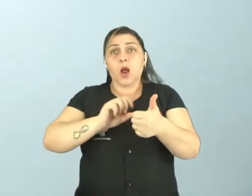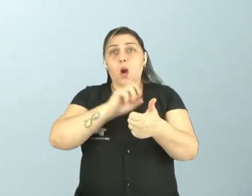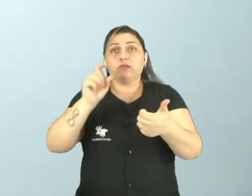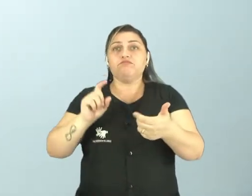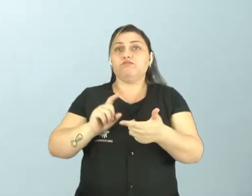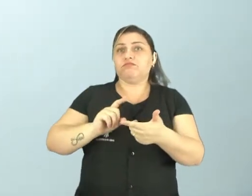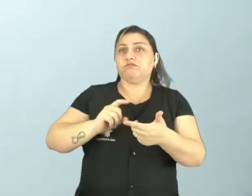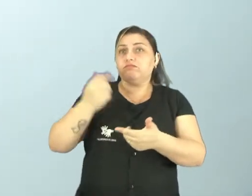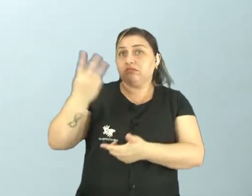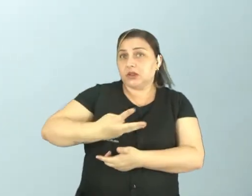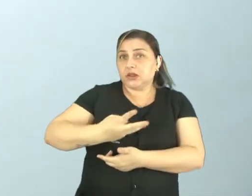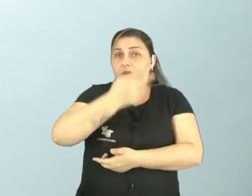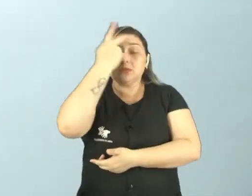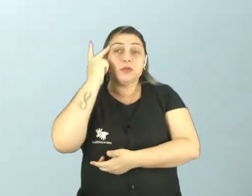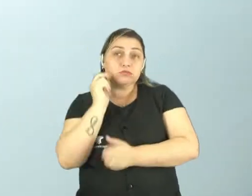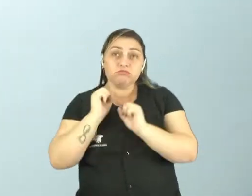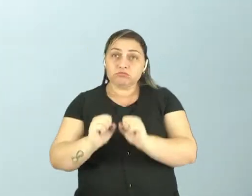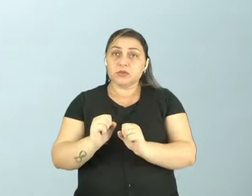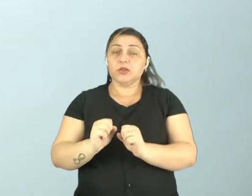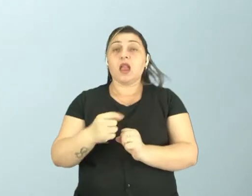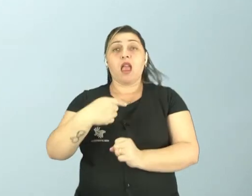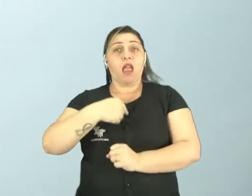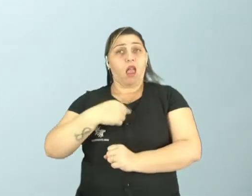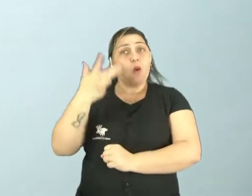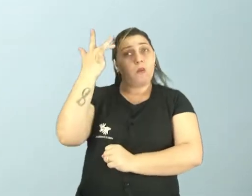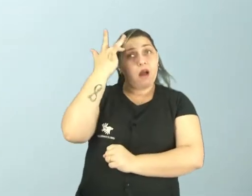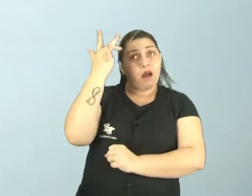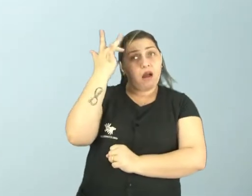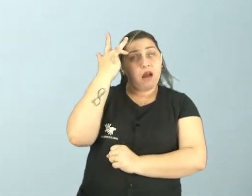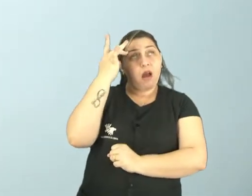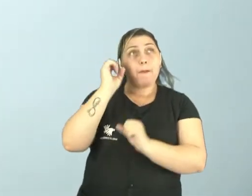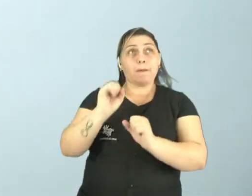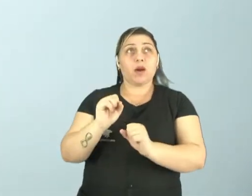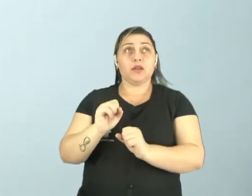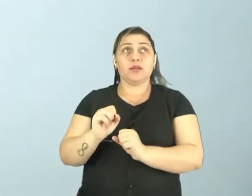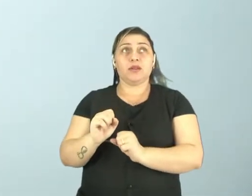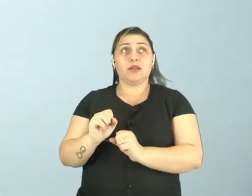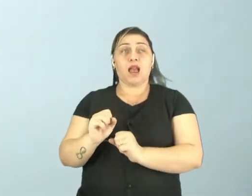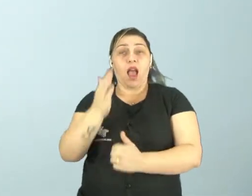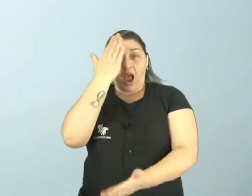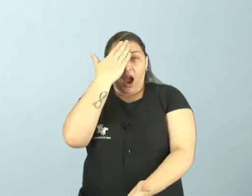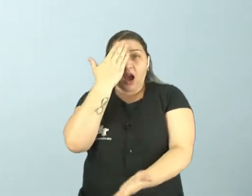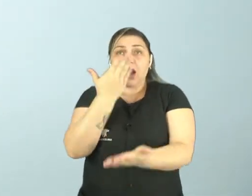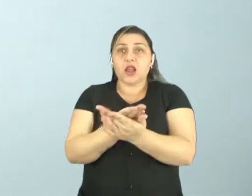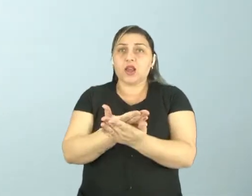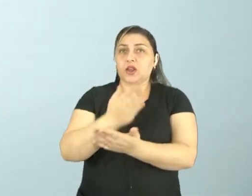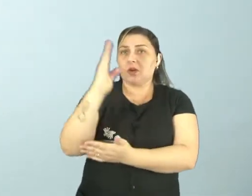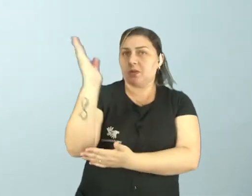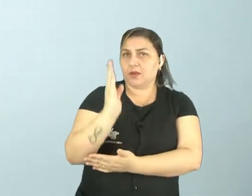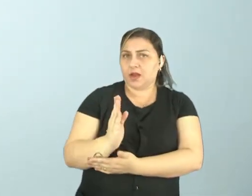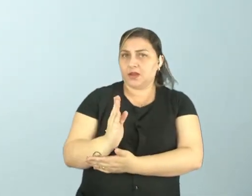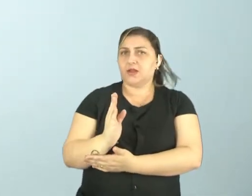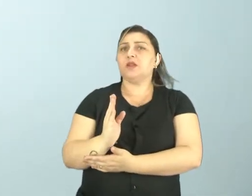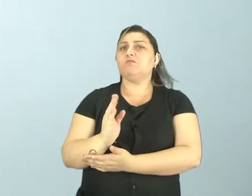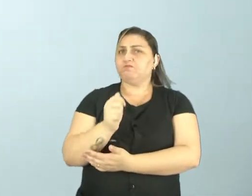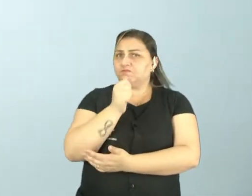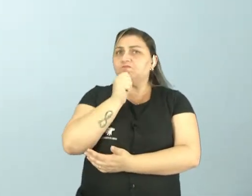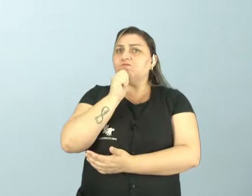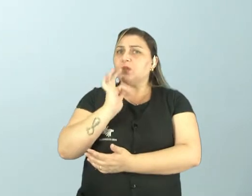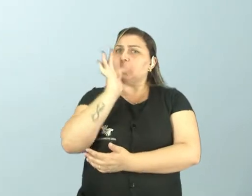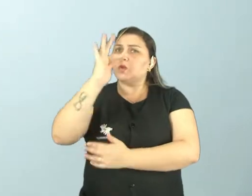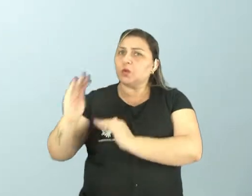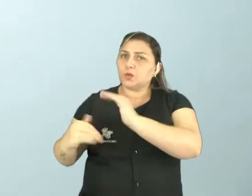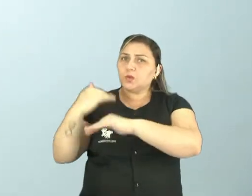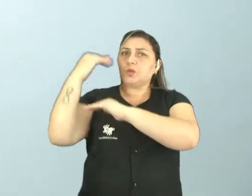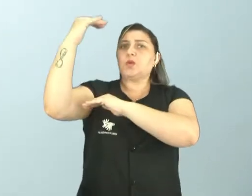pessoa. Então, eu posso dizer, eu acho. Eu posso dizer, acredito que o Brasil ainda vai se desenvolver. Eu posso